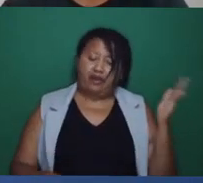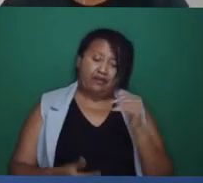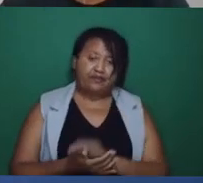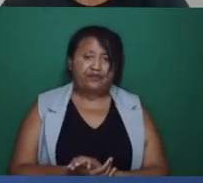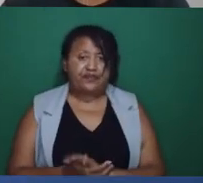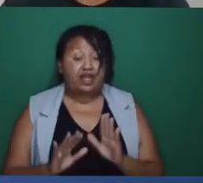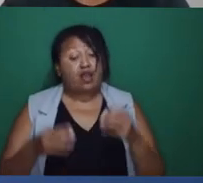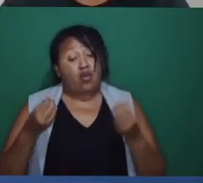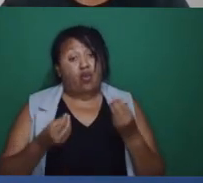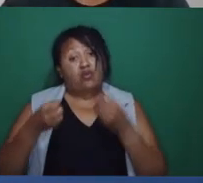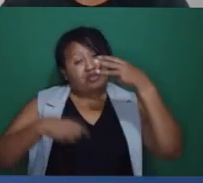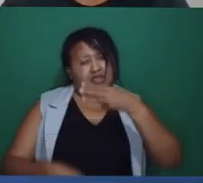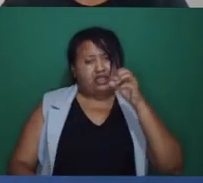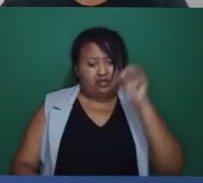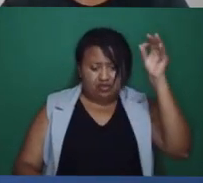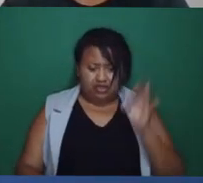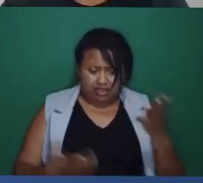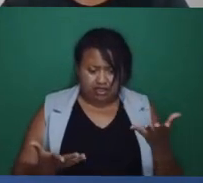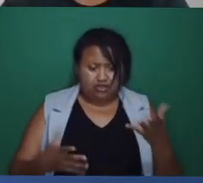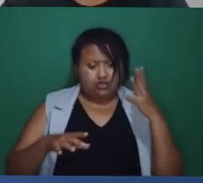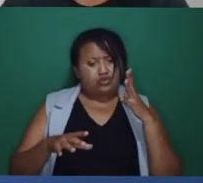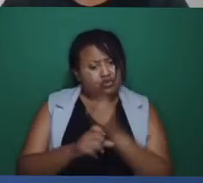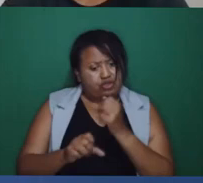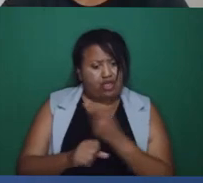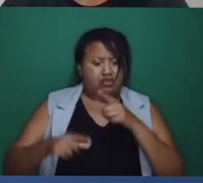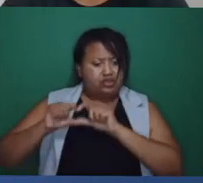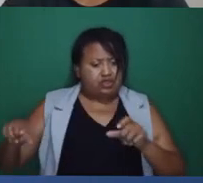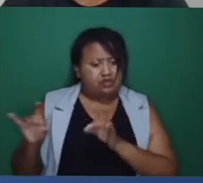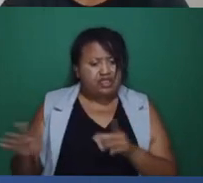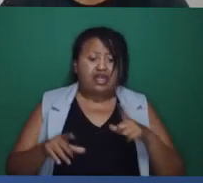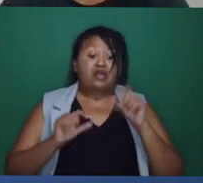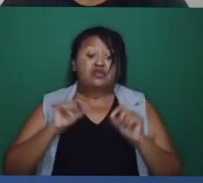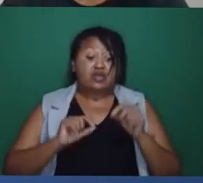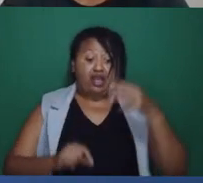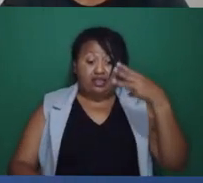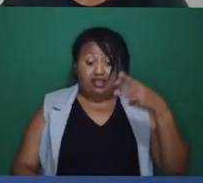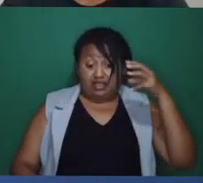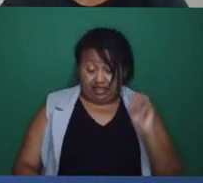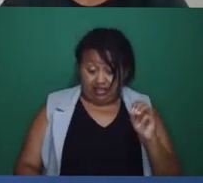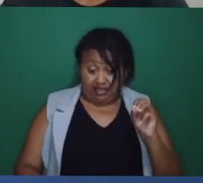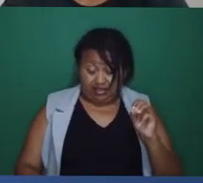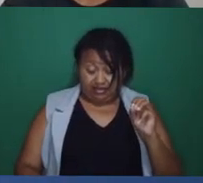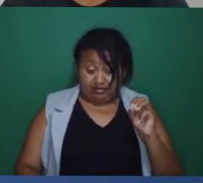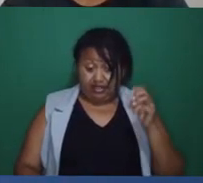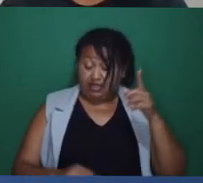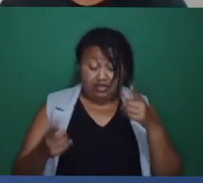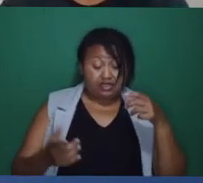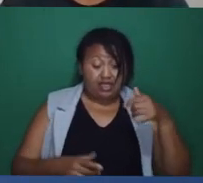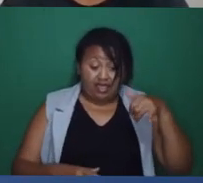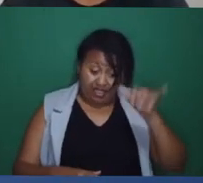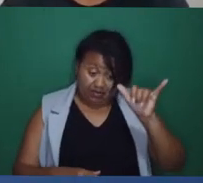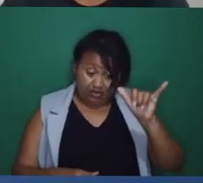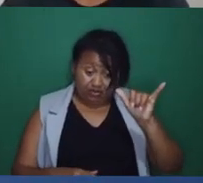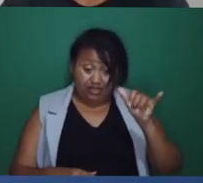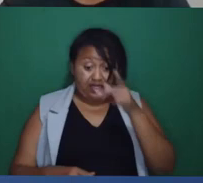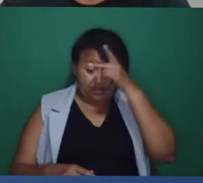lá como ele diz aí 30% do total de bilhetes então teremos o seguinte 30 Y que as pessoas